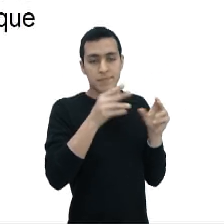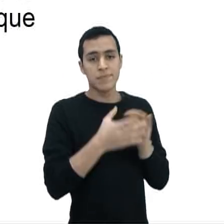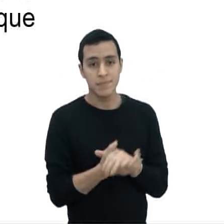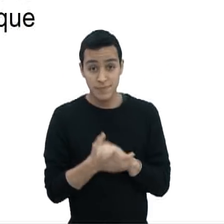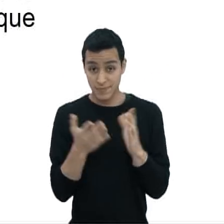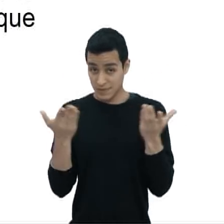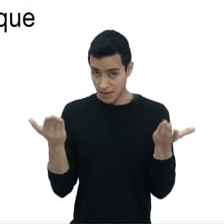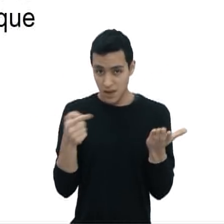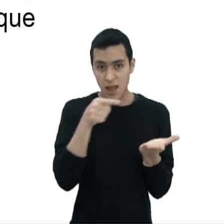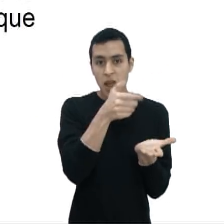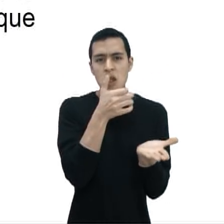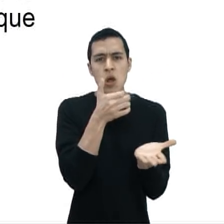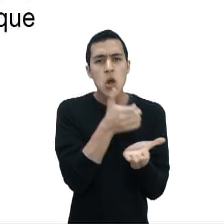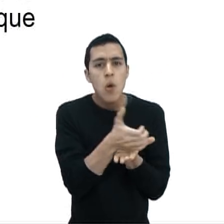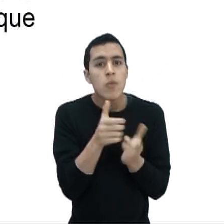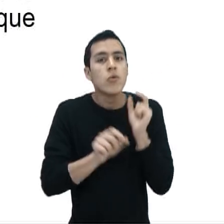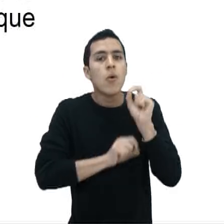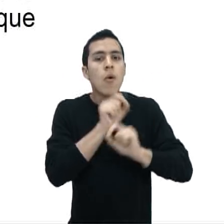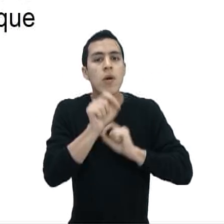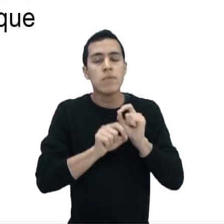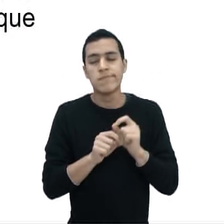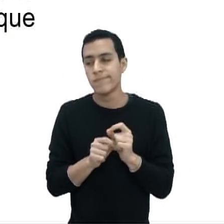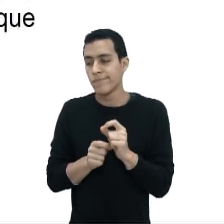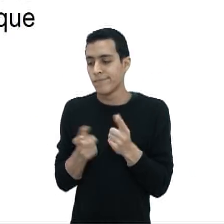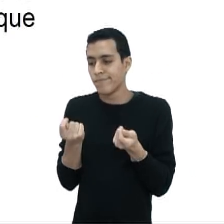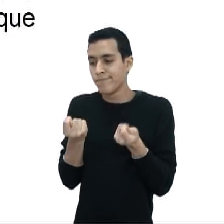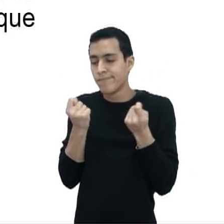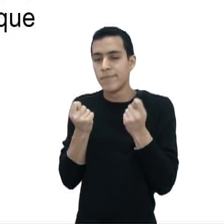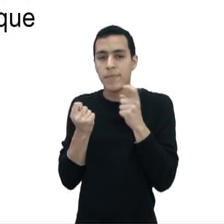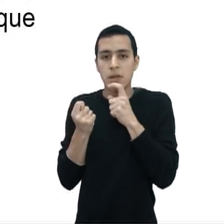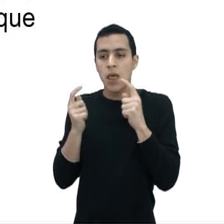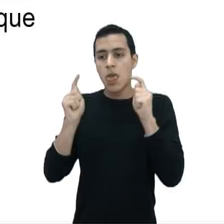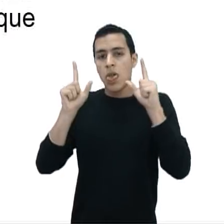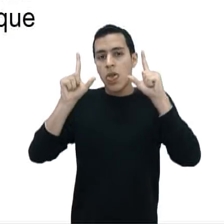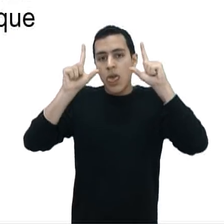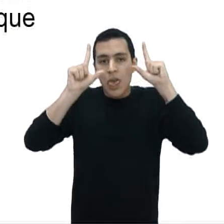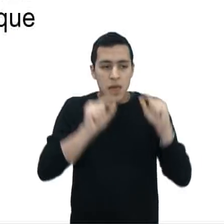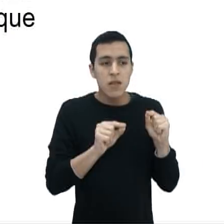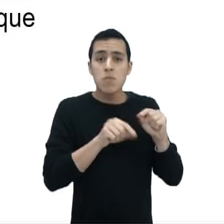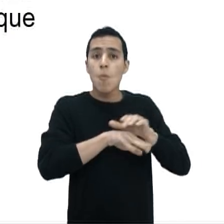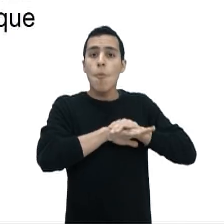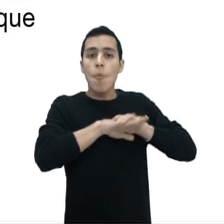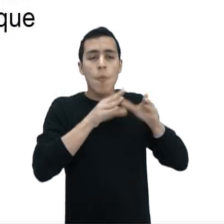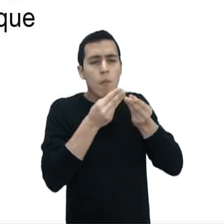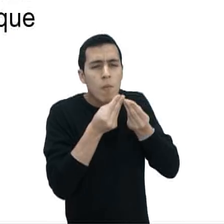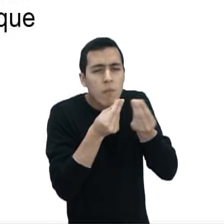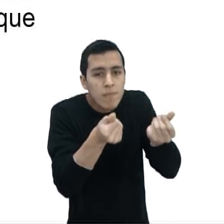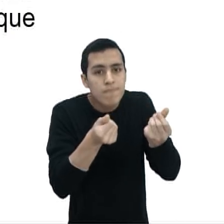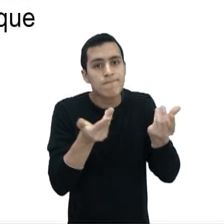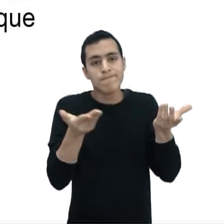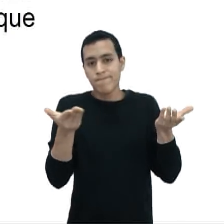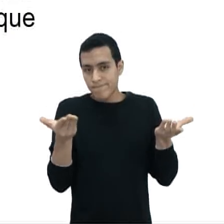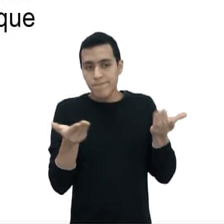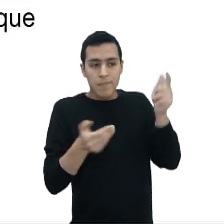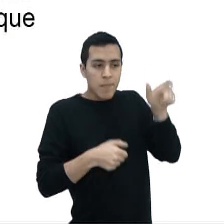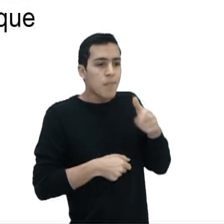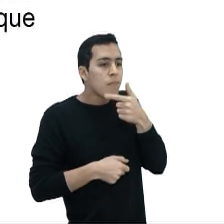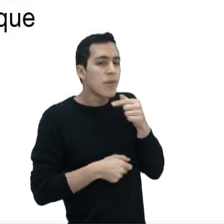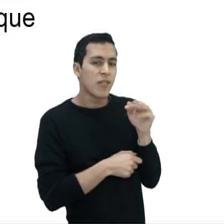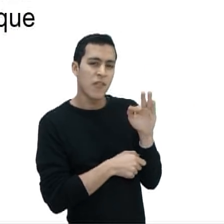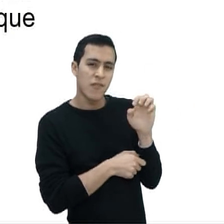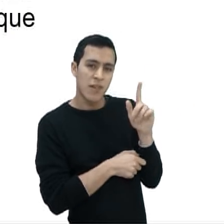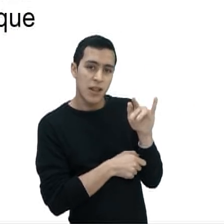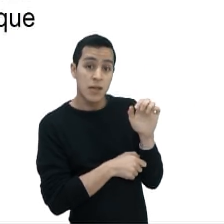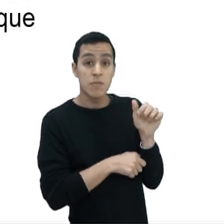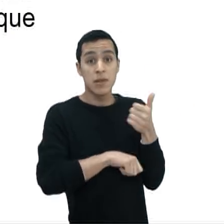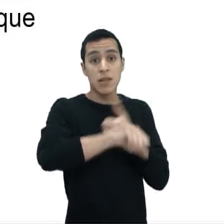Então, ele começou a reduzir suas mentiras, até que um dia deixou de contá-las. Bem, Felipe cresceu e tornou-se